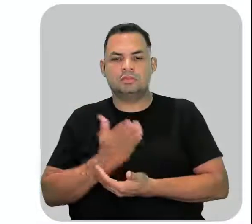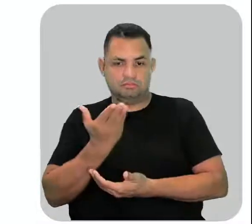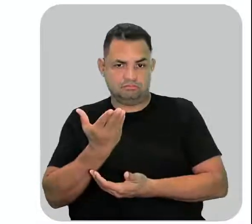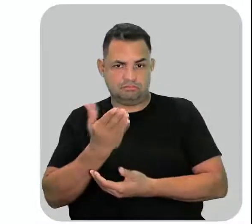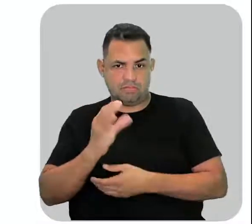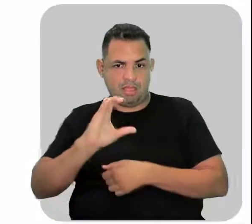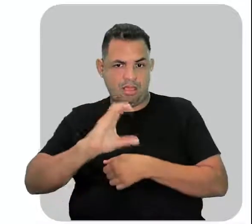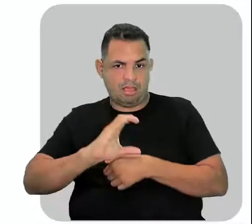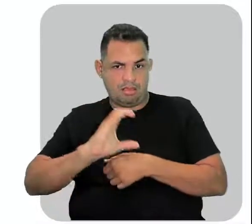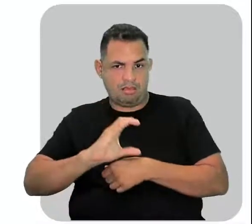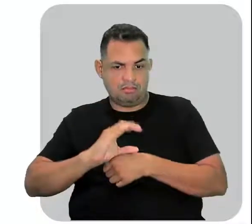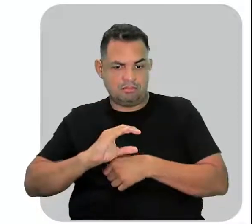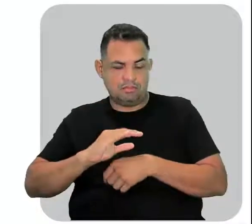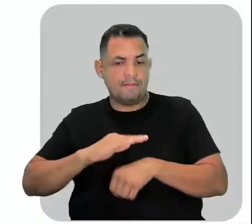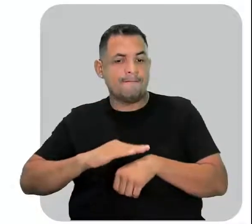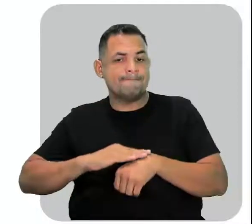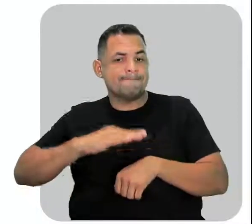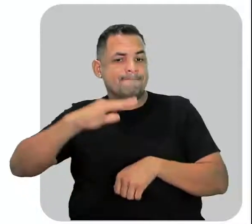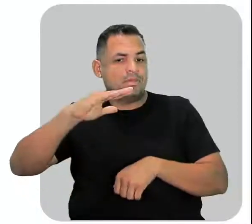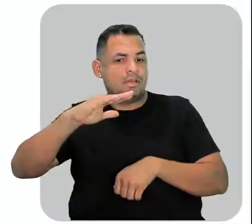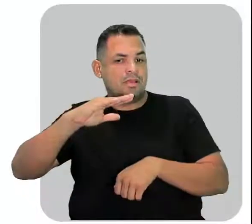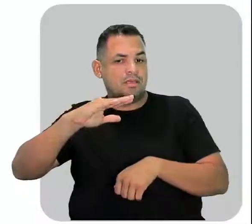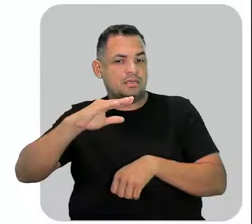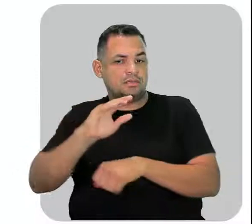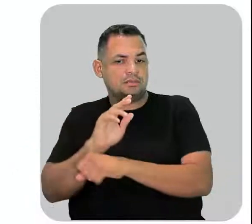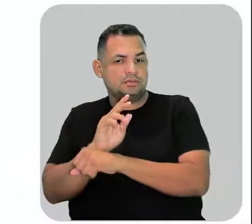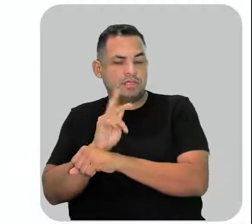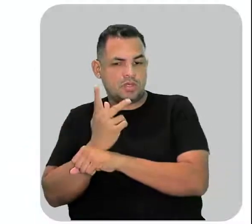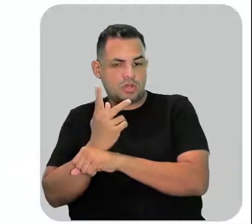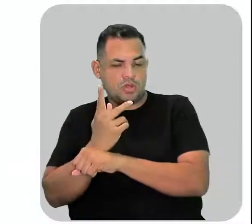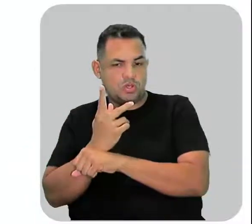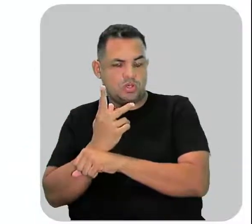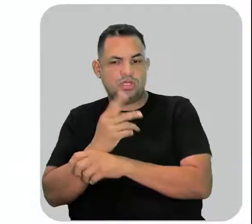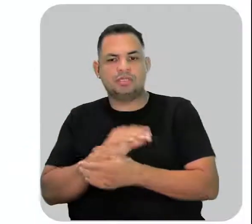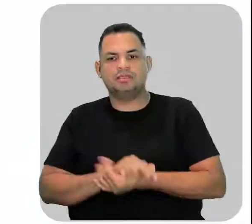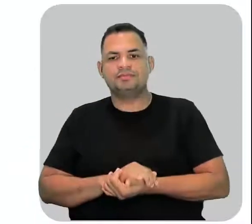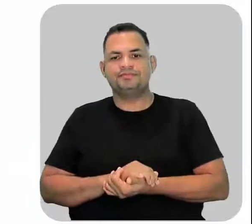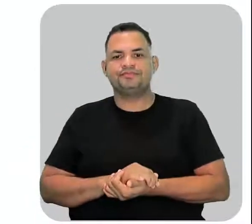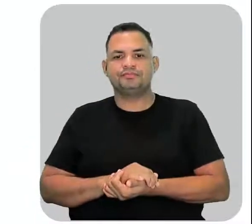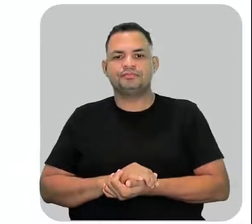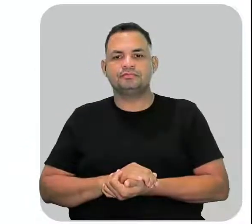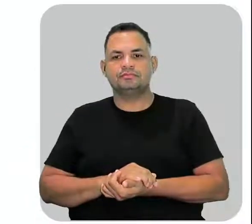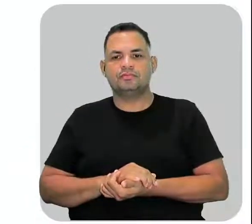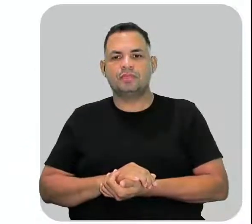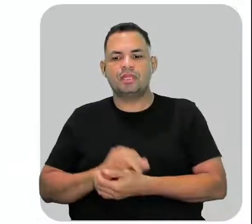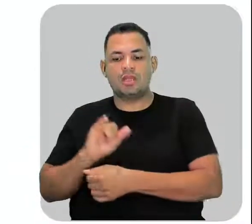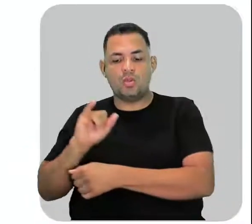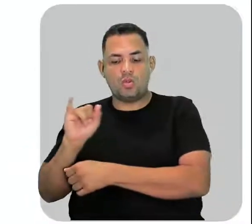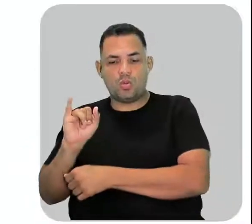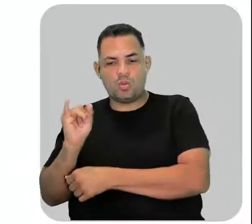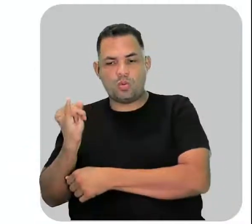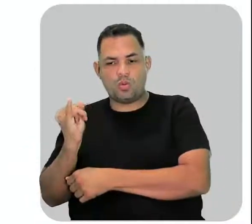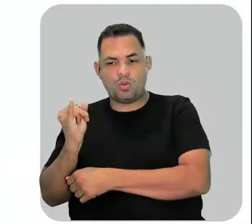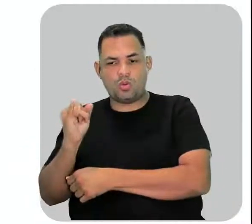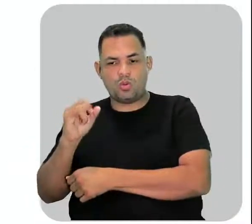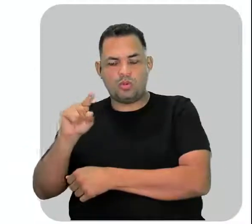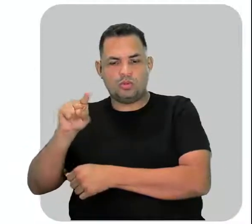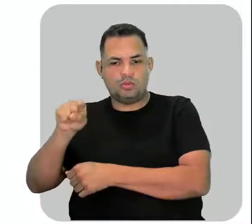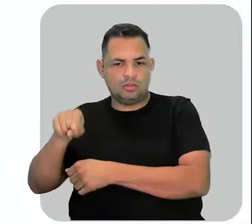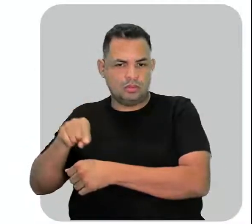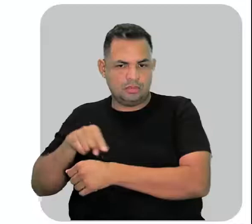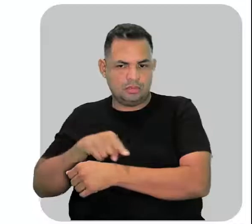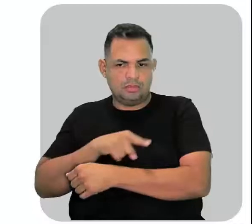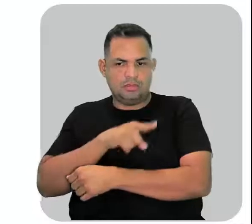ao carbono que tem a maior quantidade de hidrogênio. E o iodo vai se ligar ao outro carbono que tem